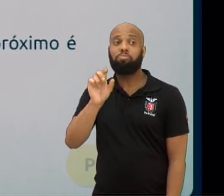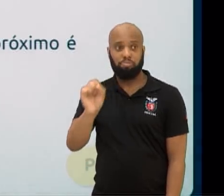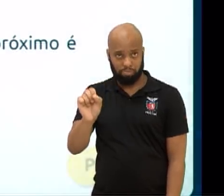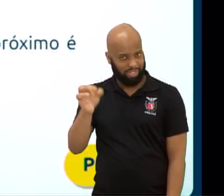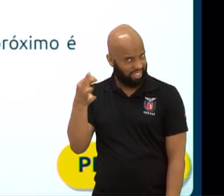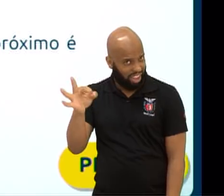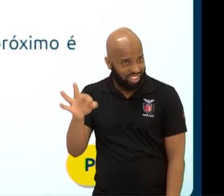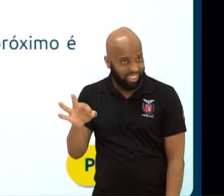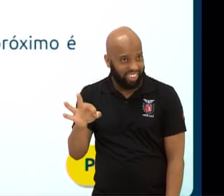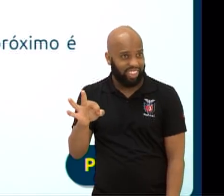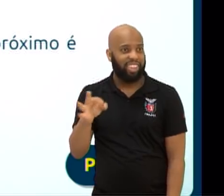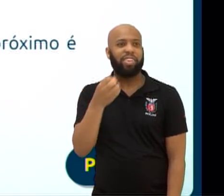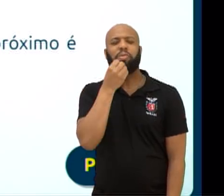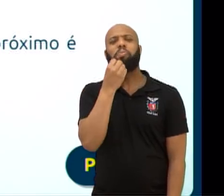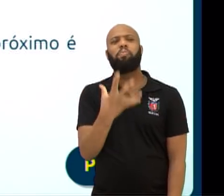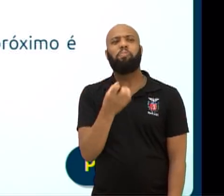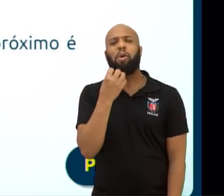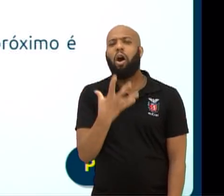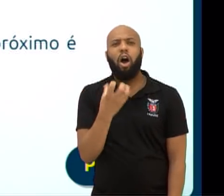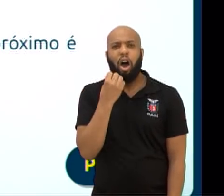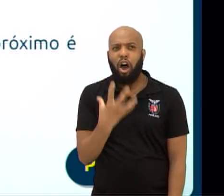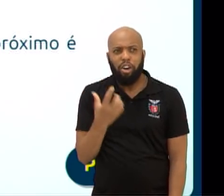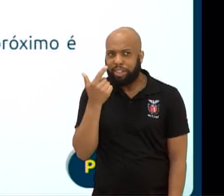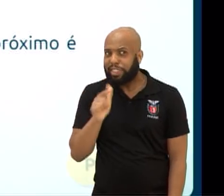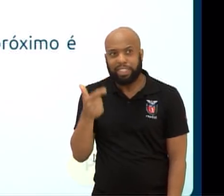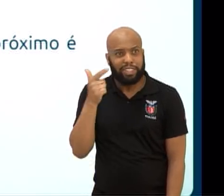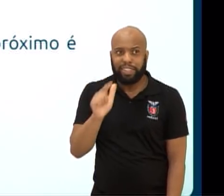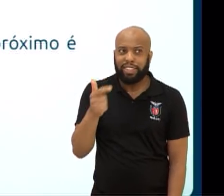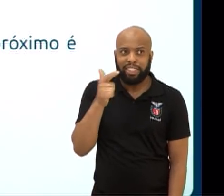28,26. Beleza, vamos ver.